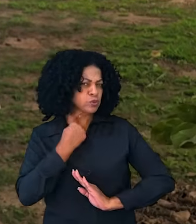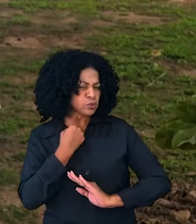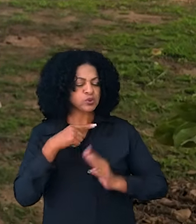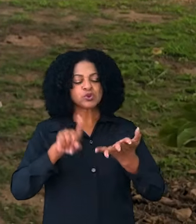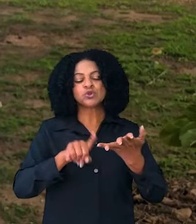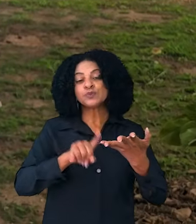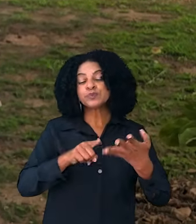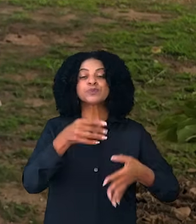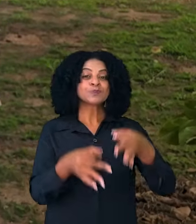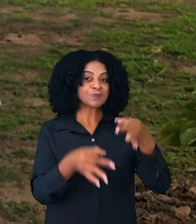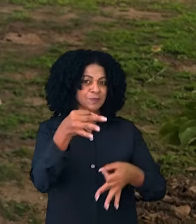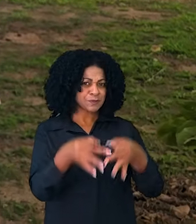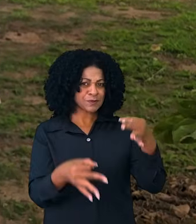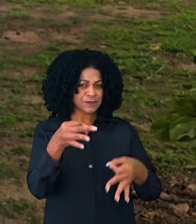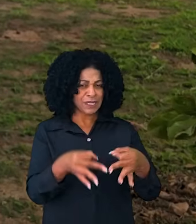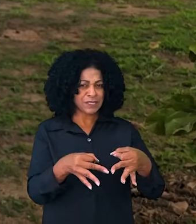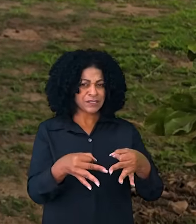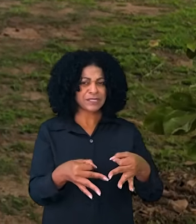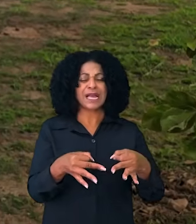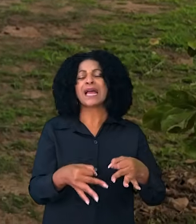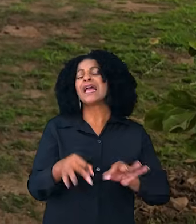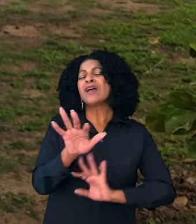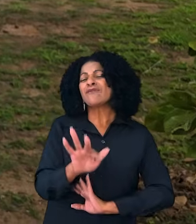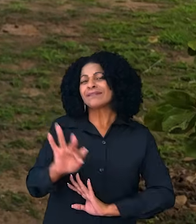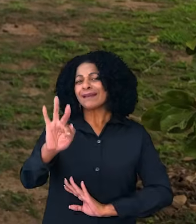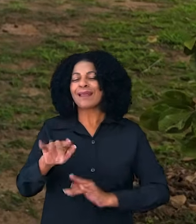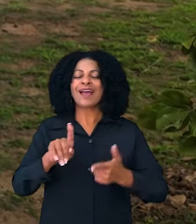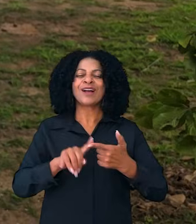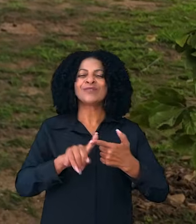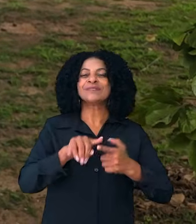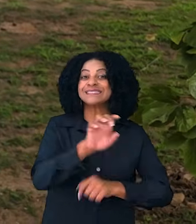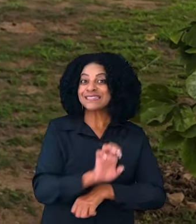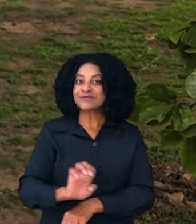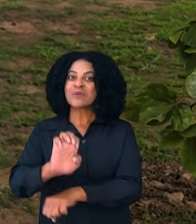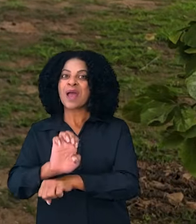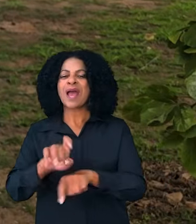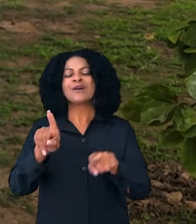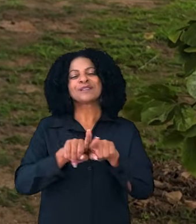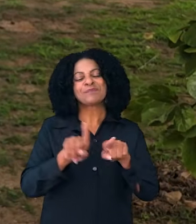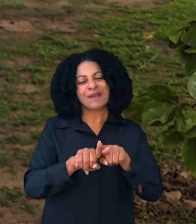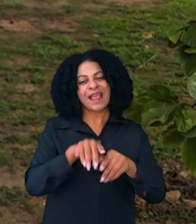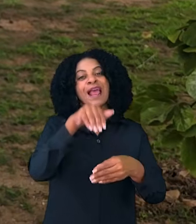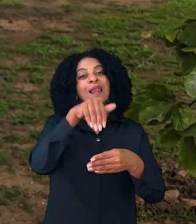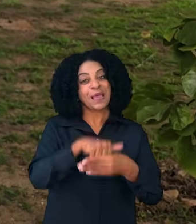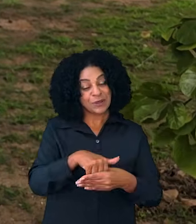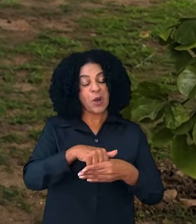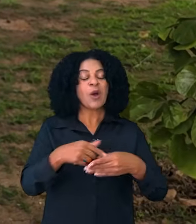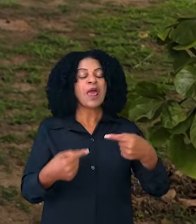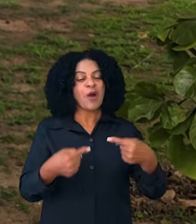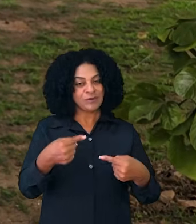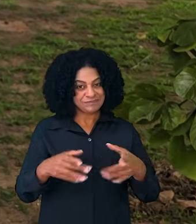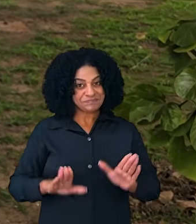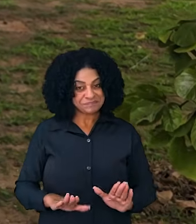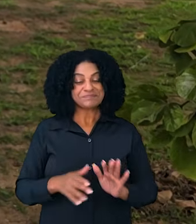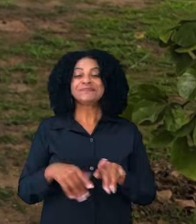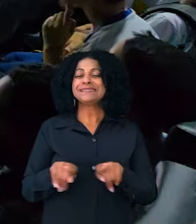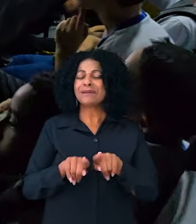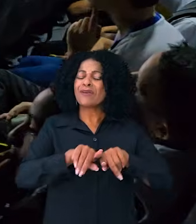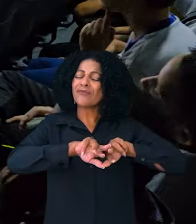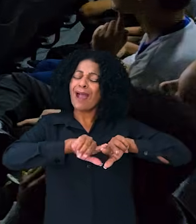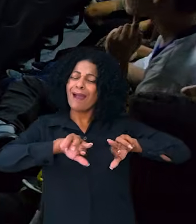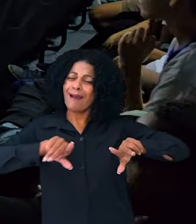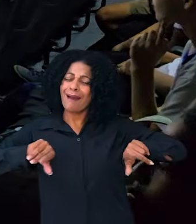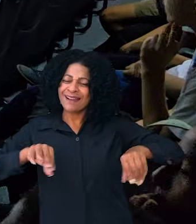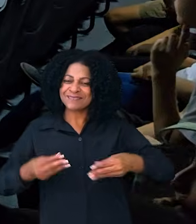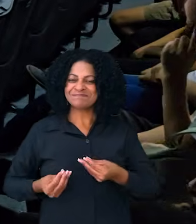orientação jurídica com Justiça Federal, Justiça Estadual, Justiça do Trabalho, também Justiça Eleitoral, enfim, uma série de ações